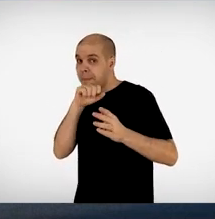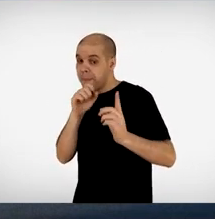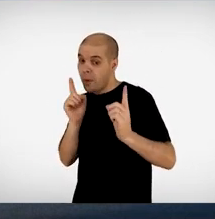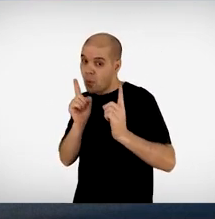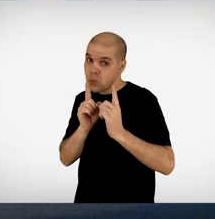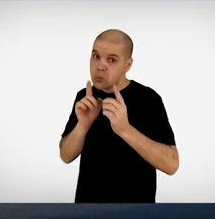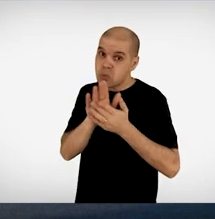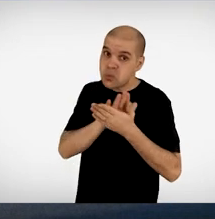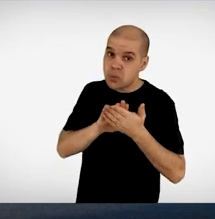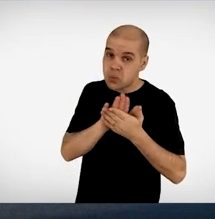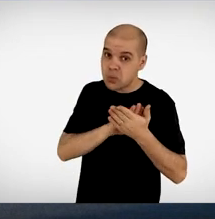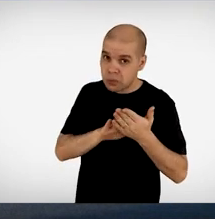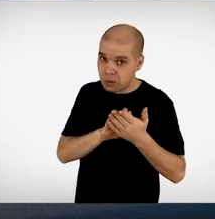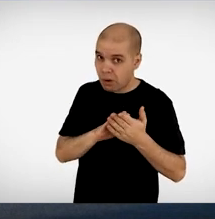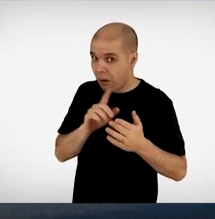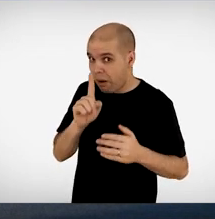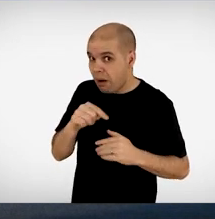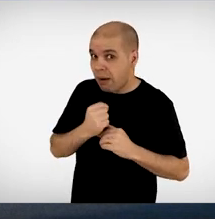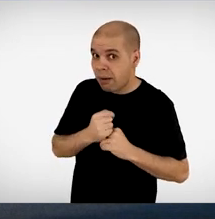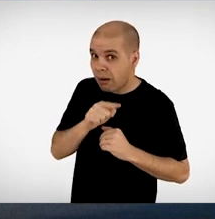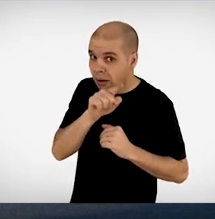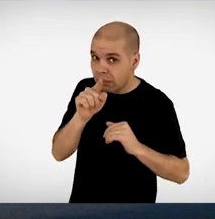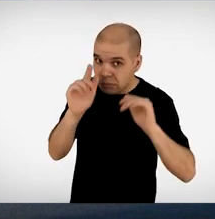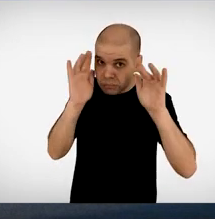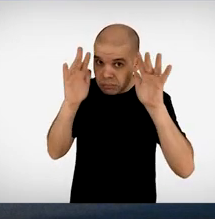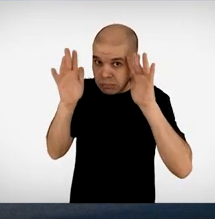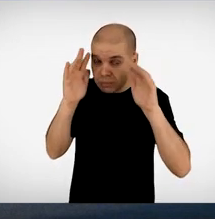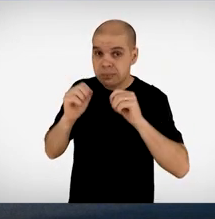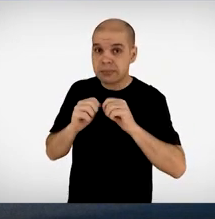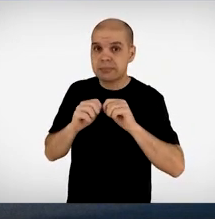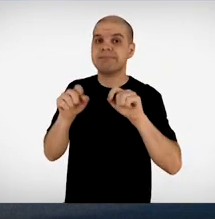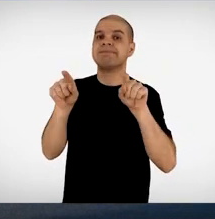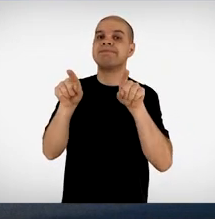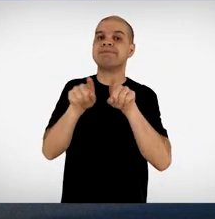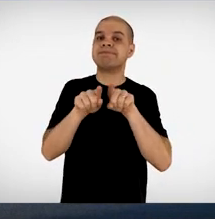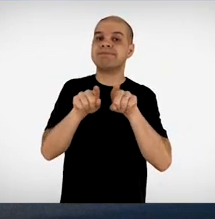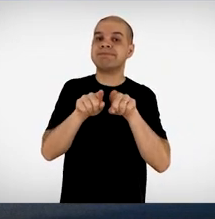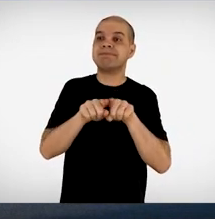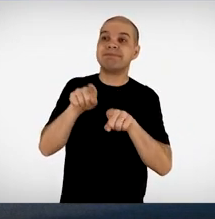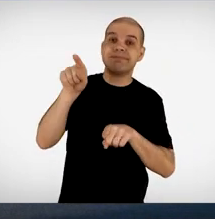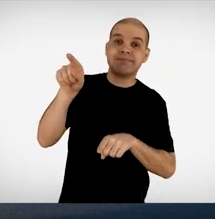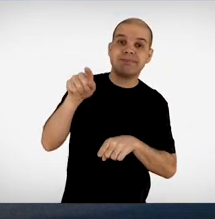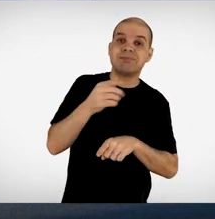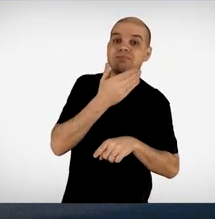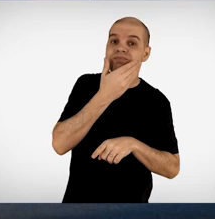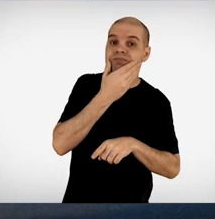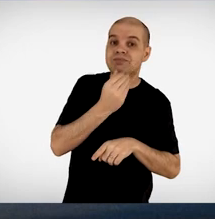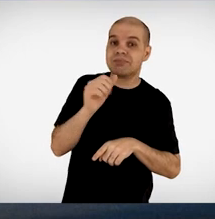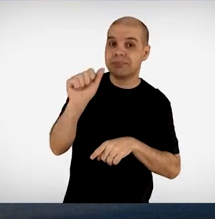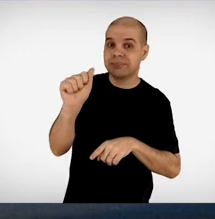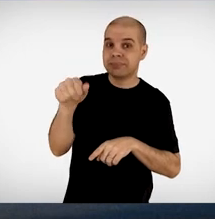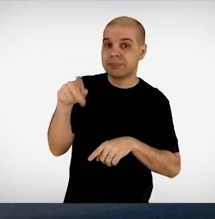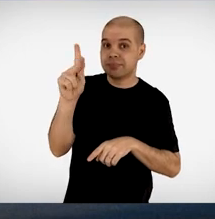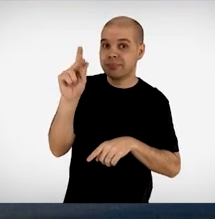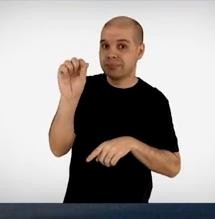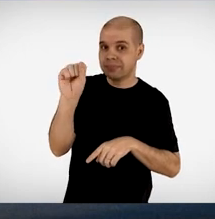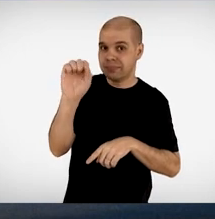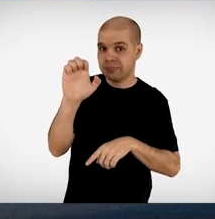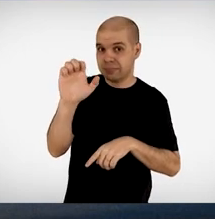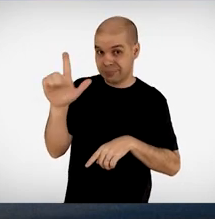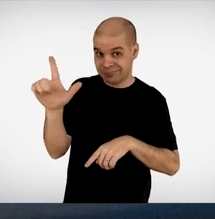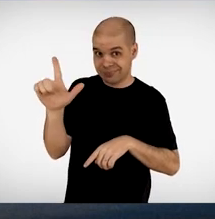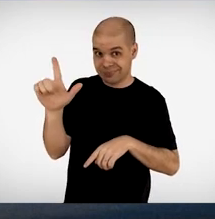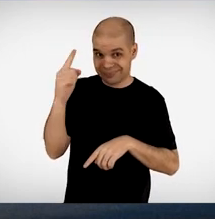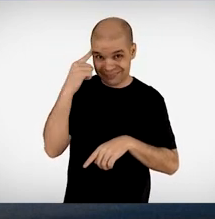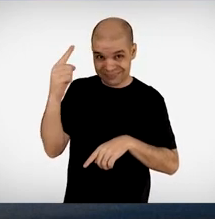né? Como quando a gente escolhe, a gente perde todo o resto, ela perde ele para sempre quando ela escolhe, né? Não ficar com ele.